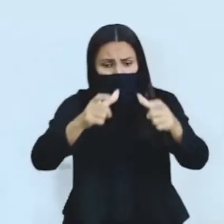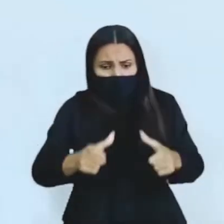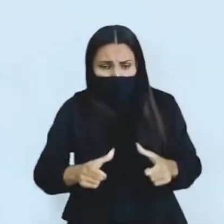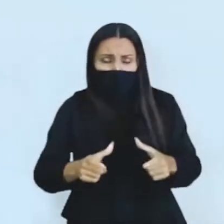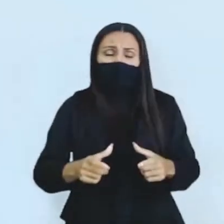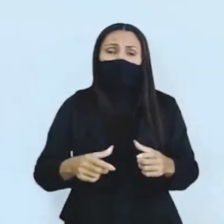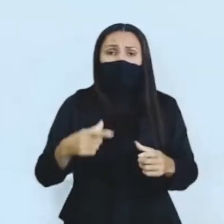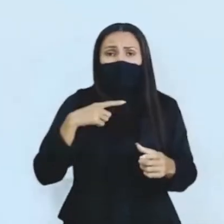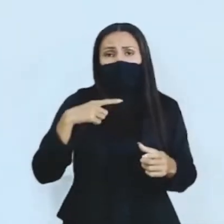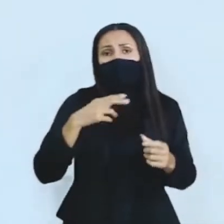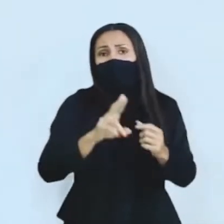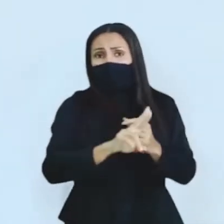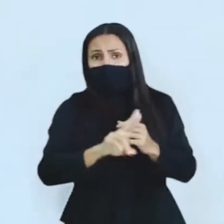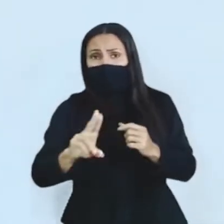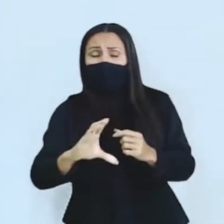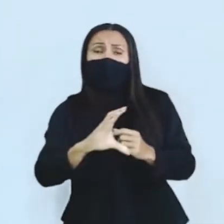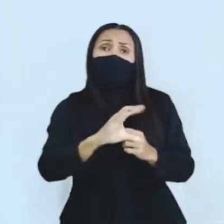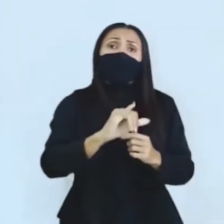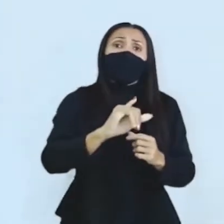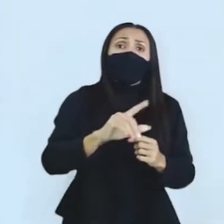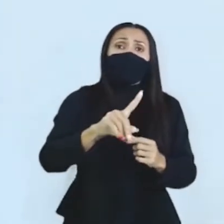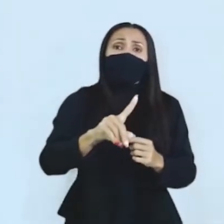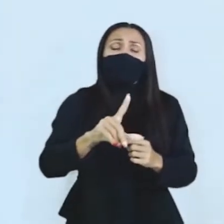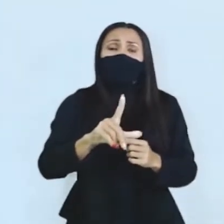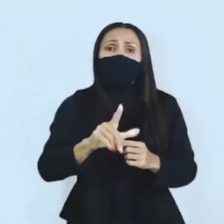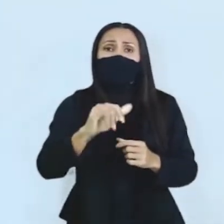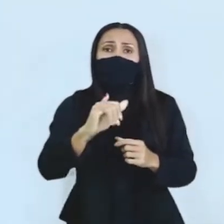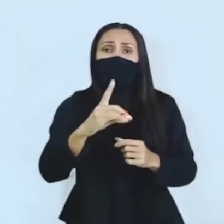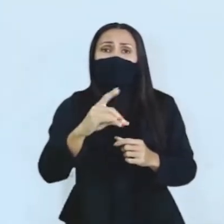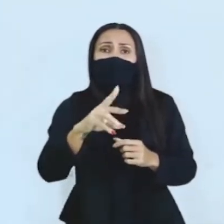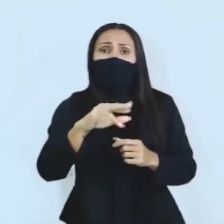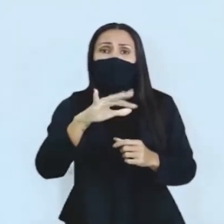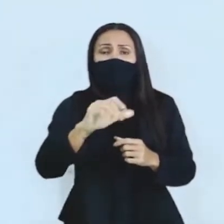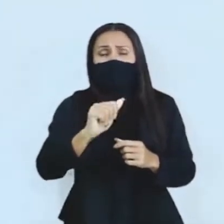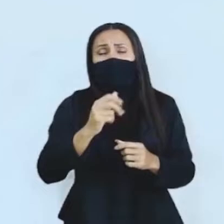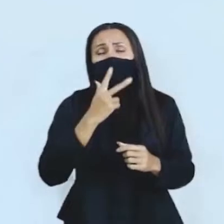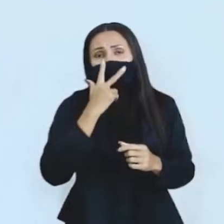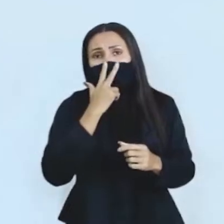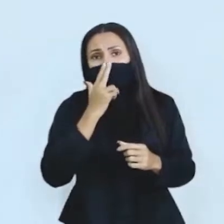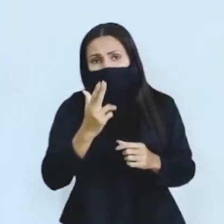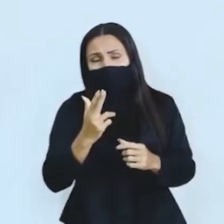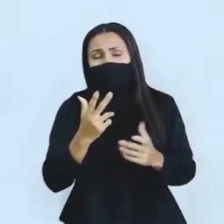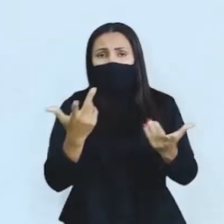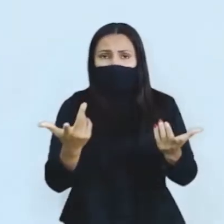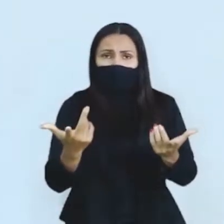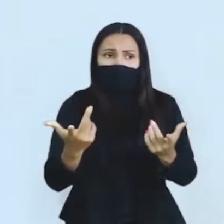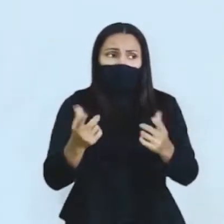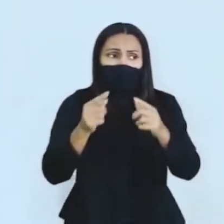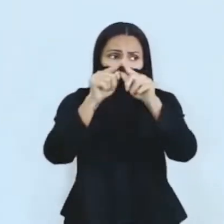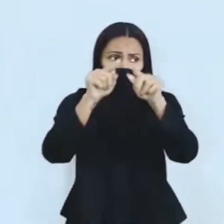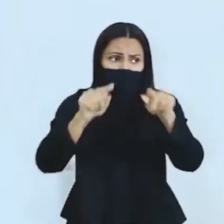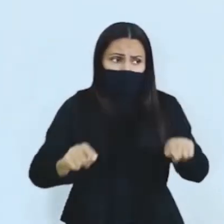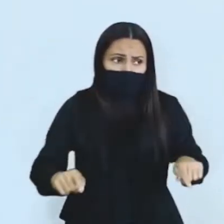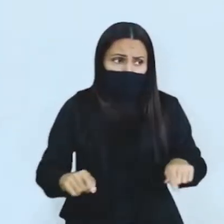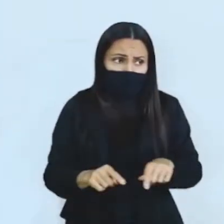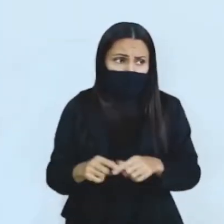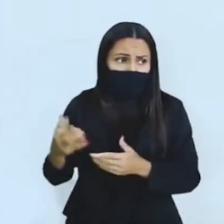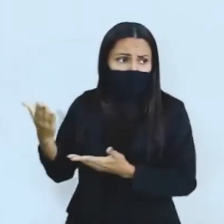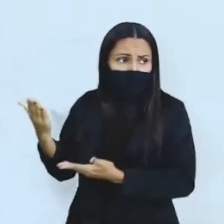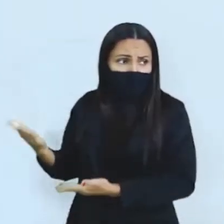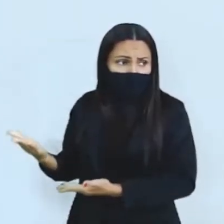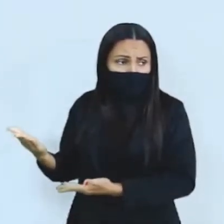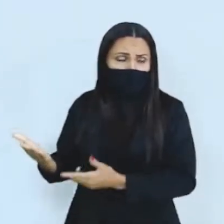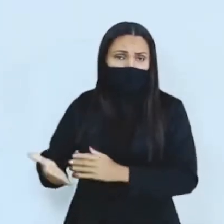esse nome de cilíndrica, porque ela parece com as propriedades do cilindro. Né? As geratrizes